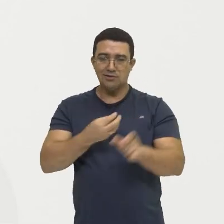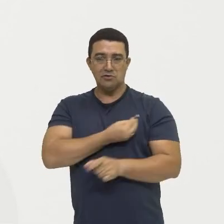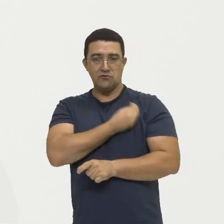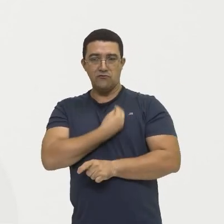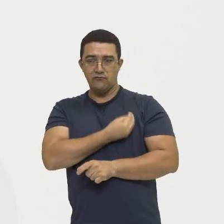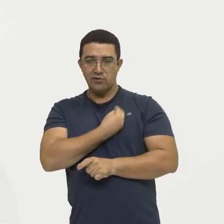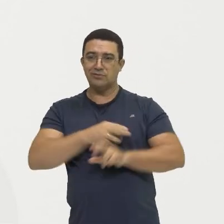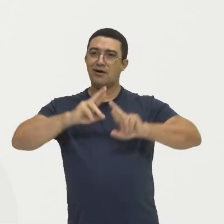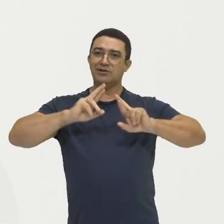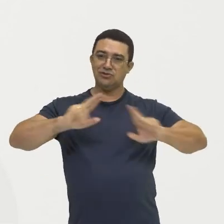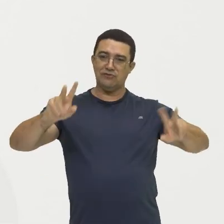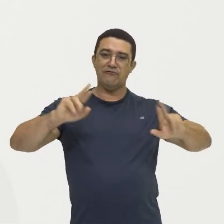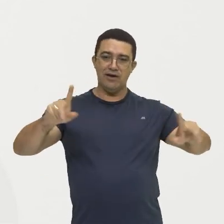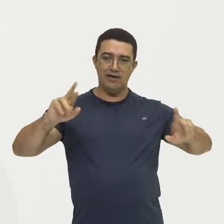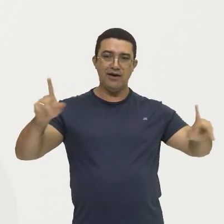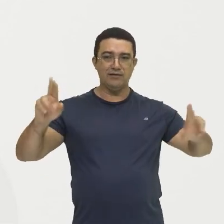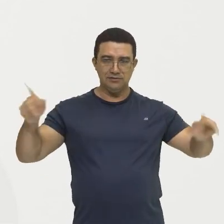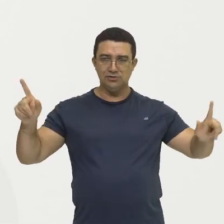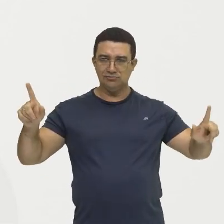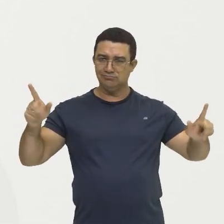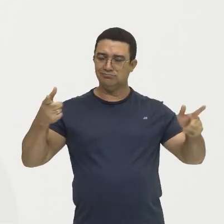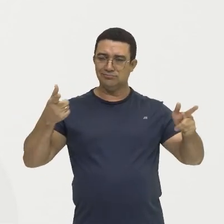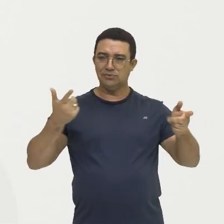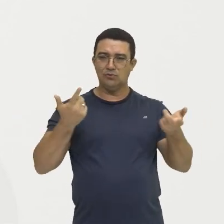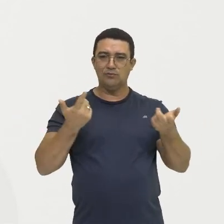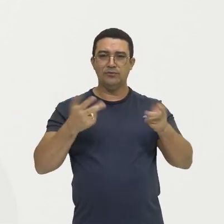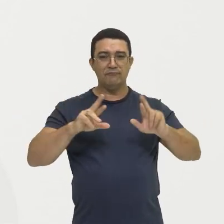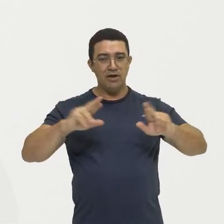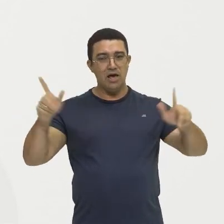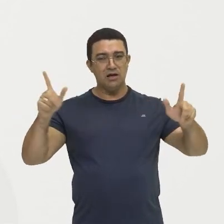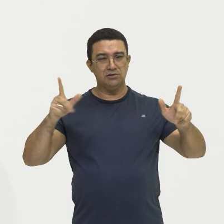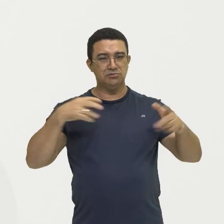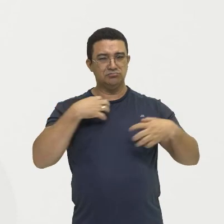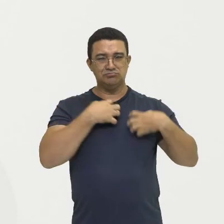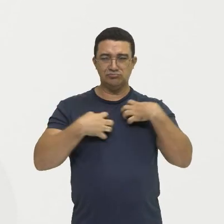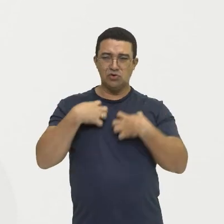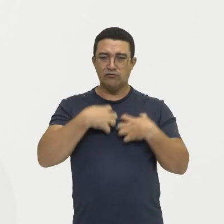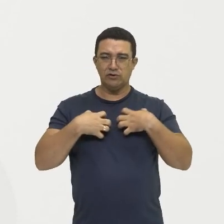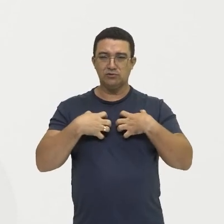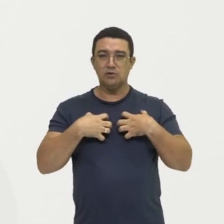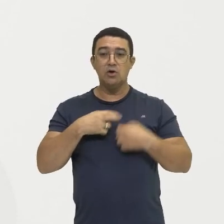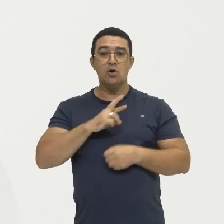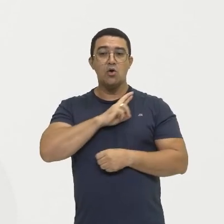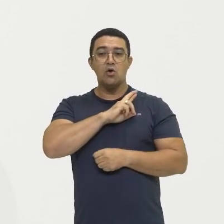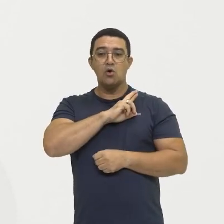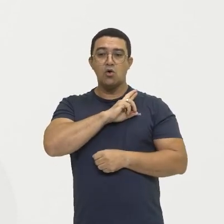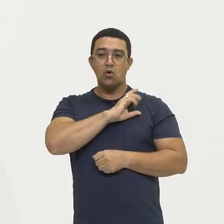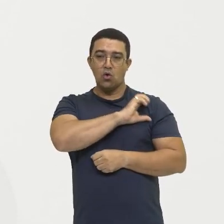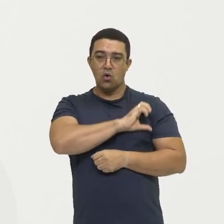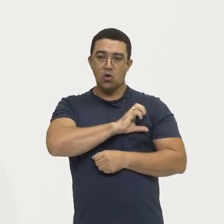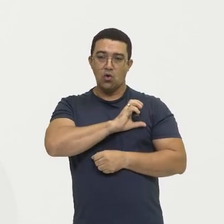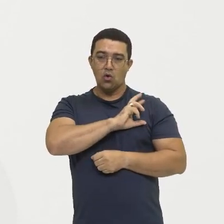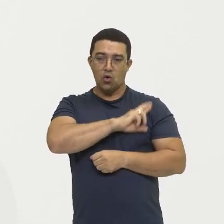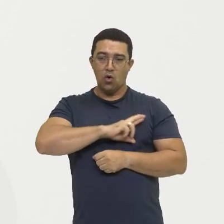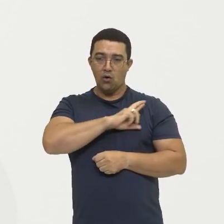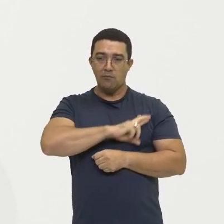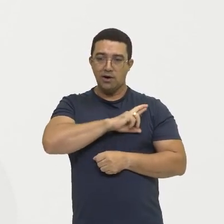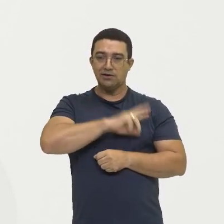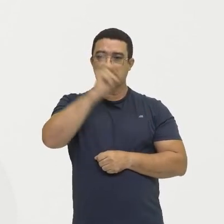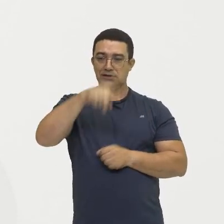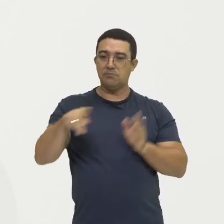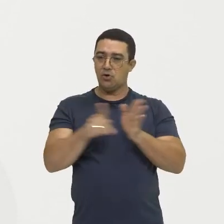Situações dramáticas, numa sequência de tempo relativamente ampla, né? O romance ele pertence ao gênero narrativo